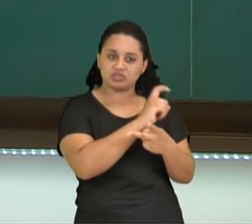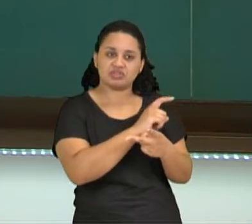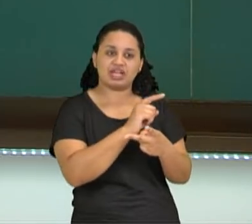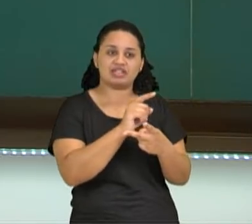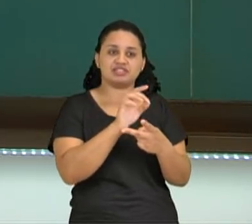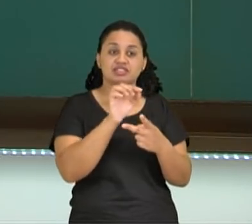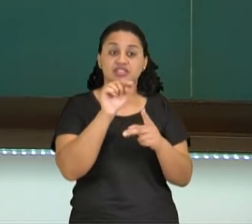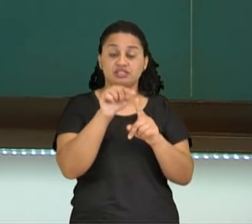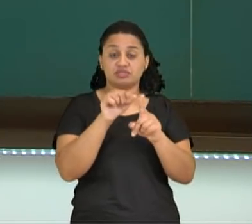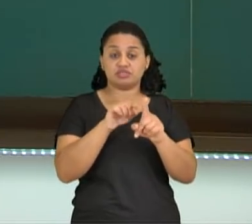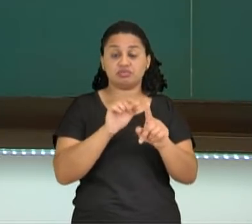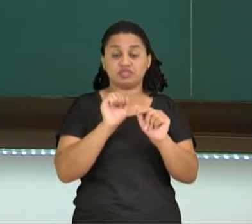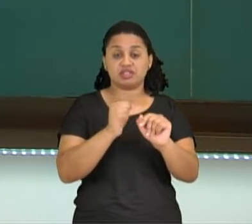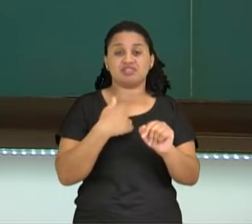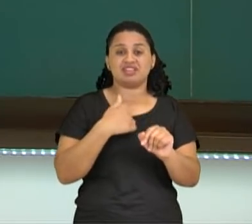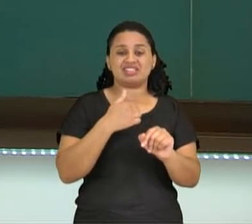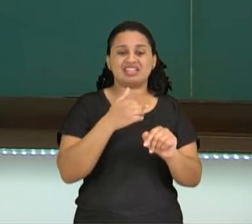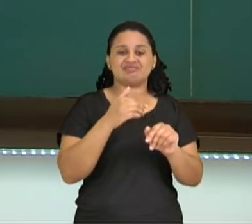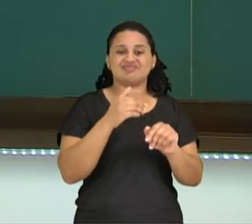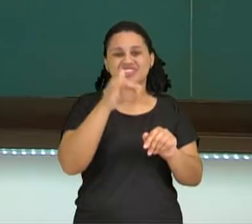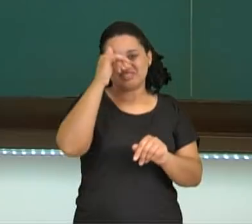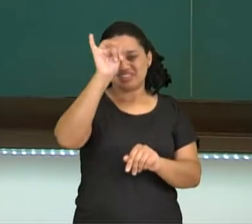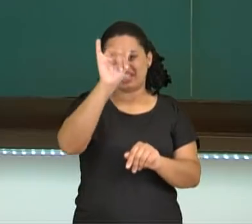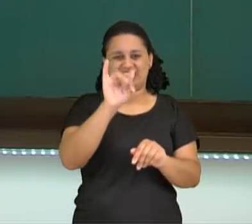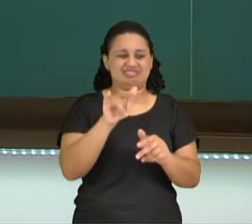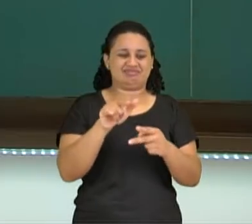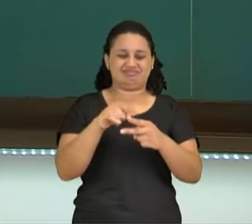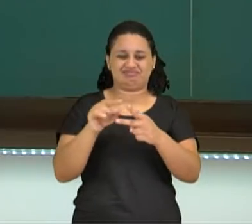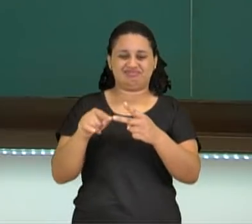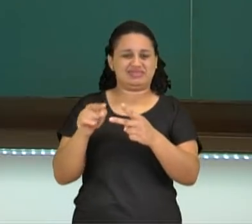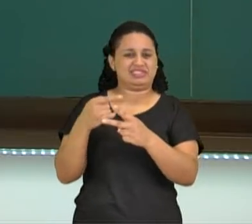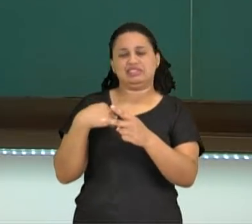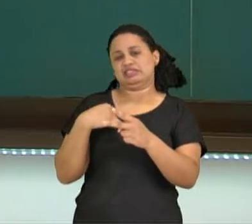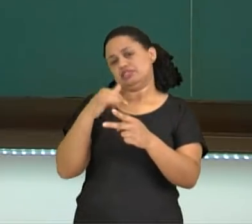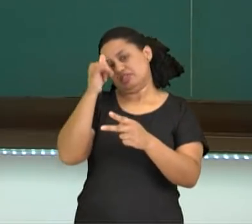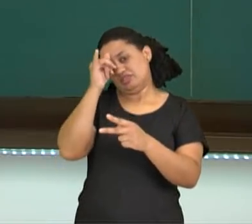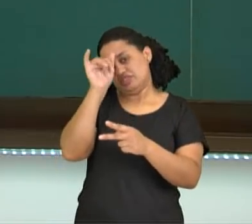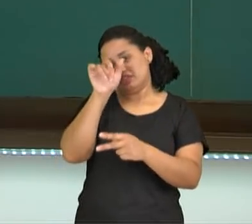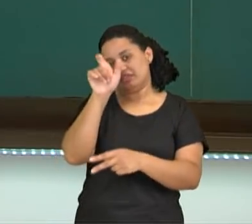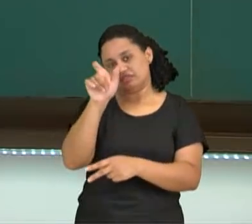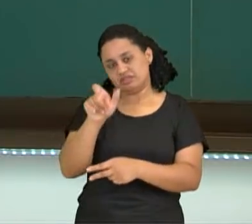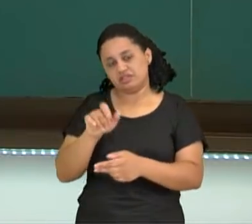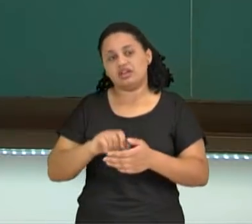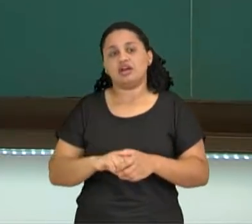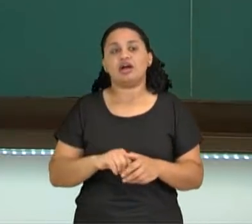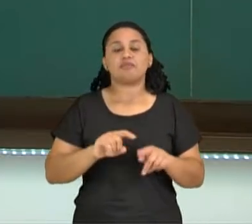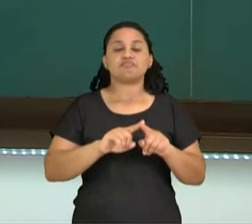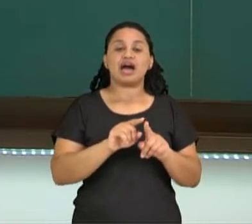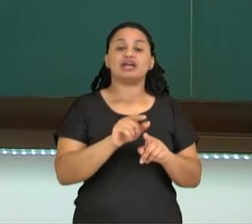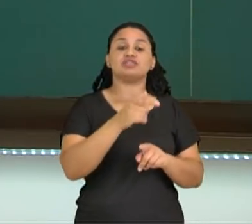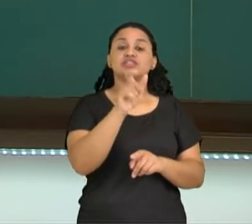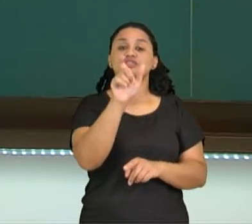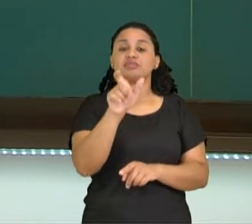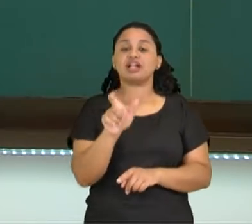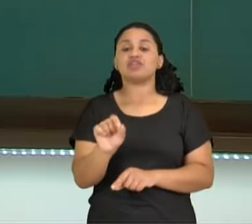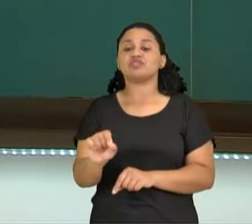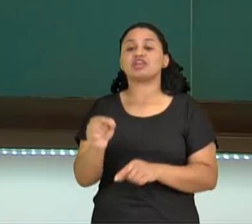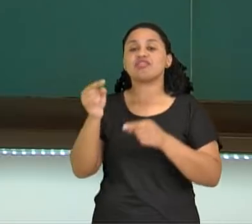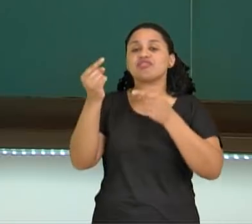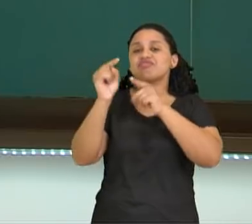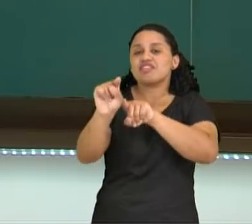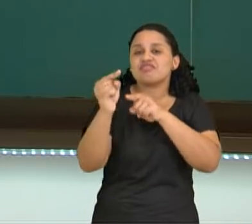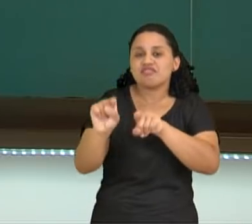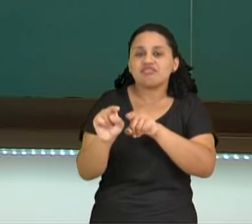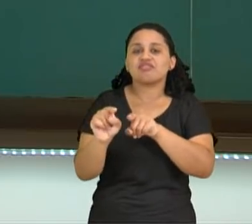ser banidas, né? Trancadas as 7 chaves num baú escuro. Agora, desafio e superação são palavras